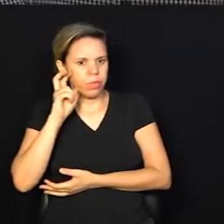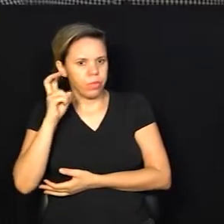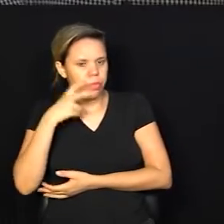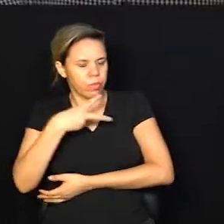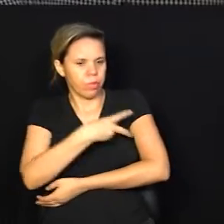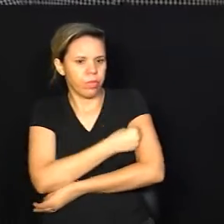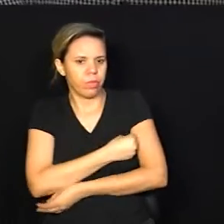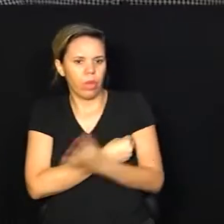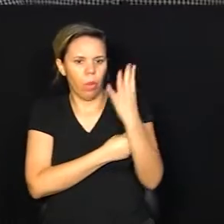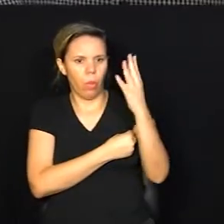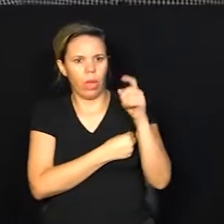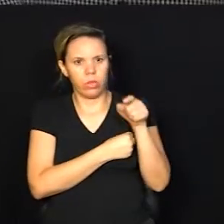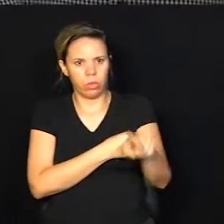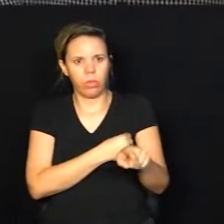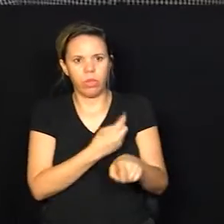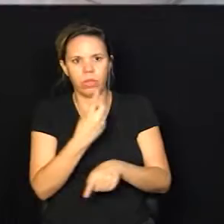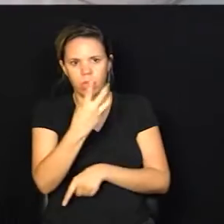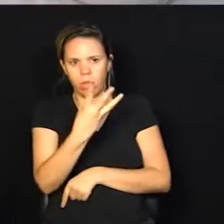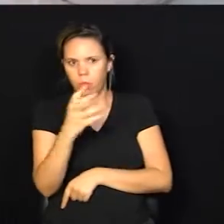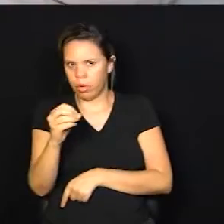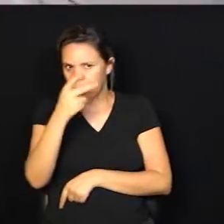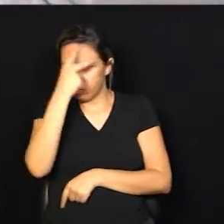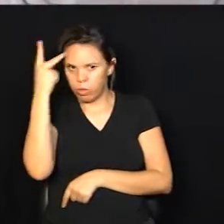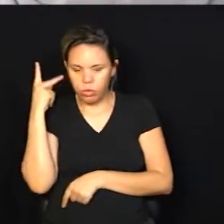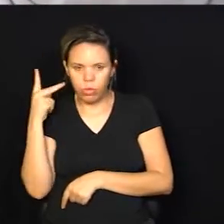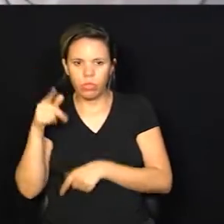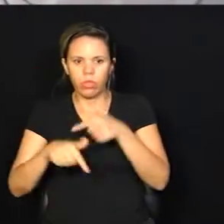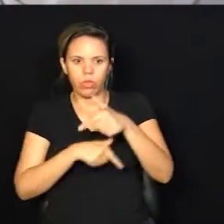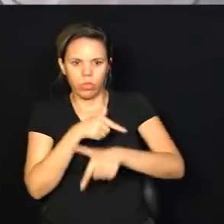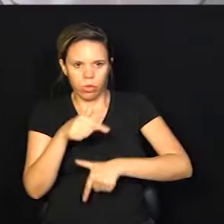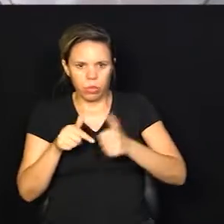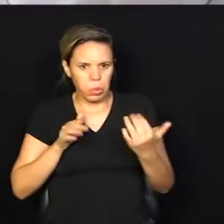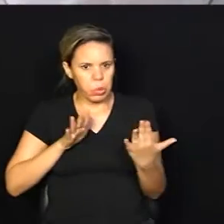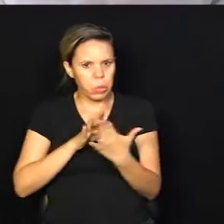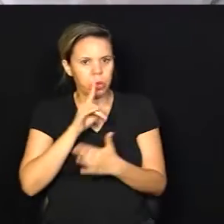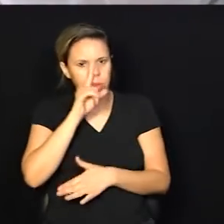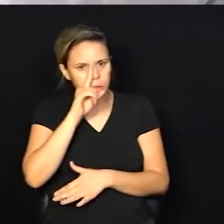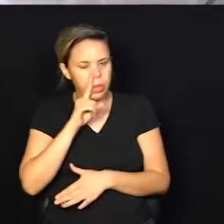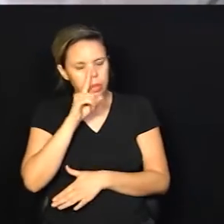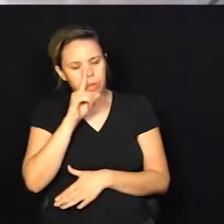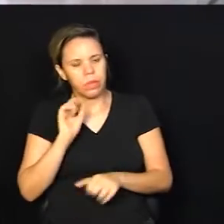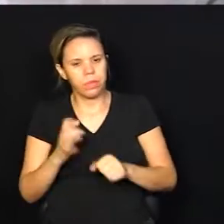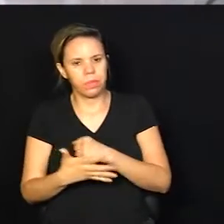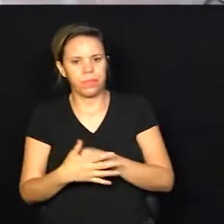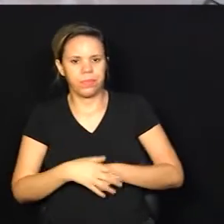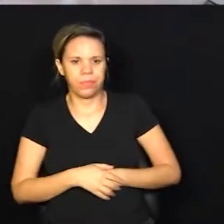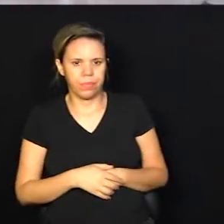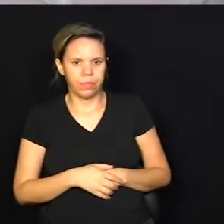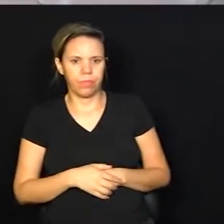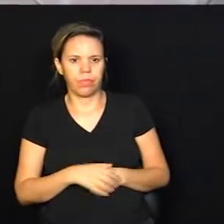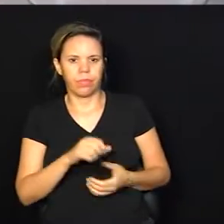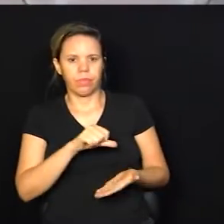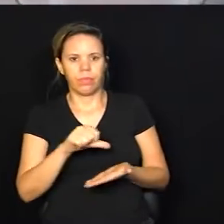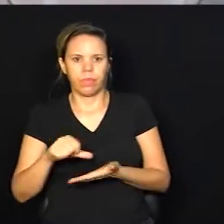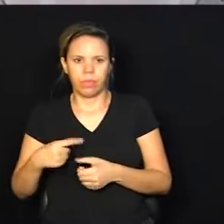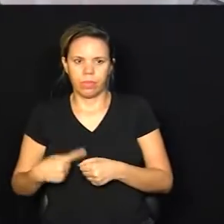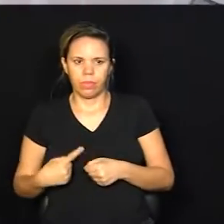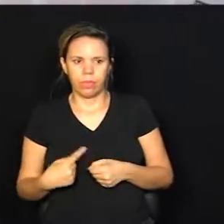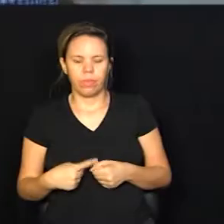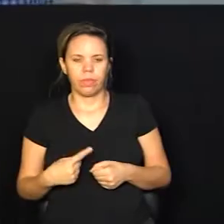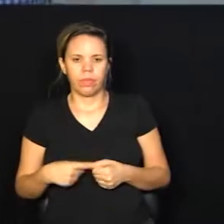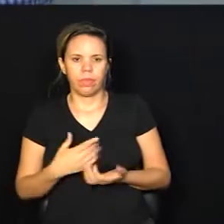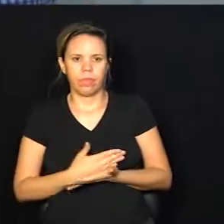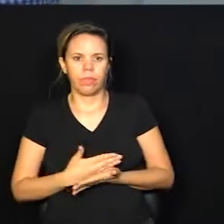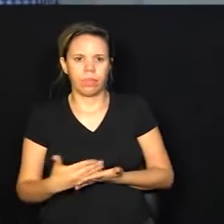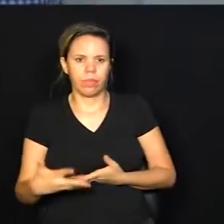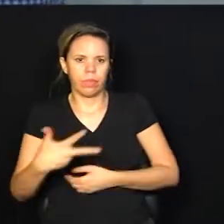quinta-feira e que deve imunizar 4.140 pessoas que atuam na linha de frente de combate à Covid-19 no